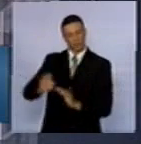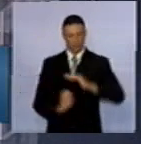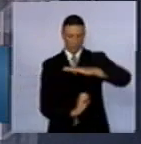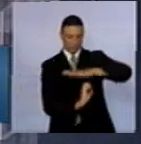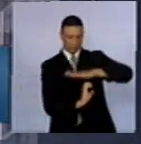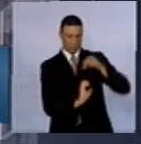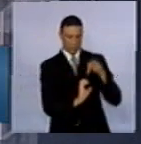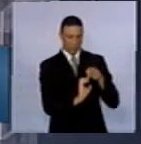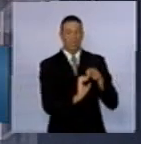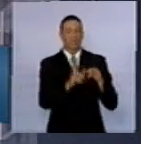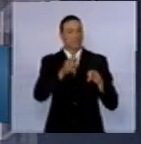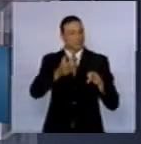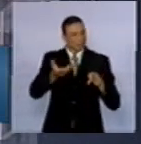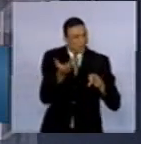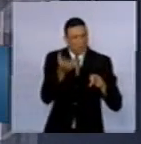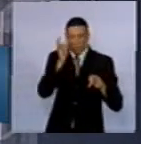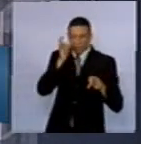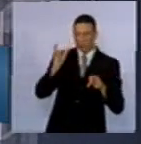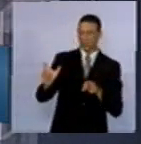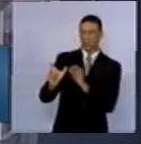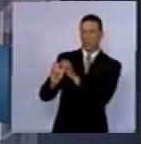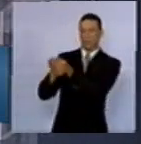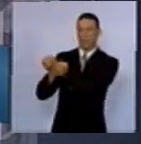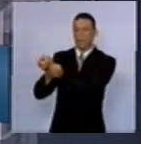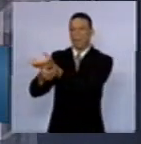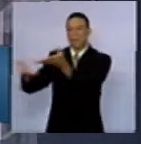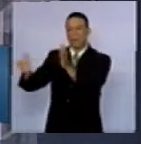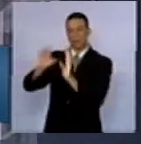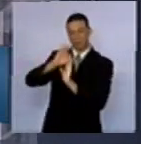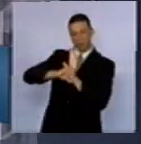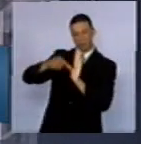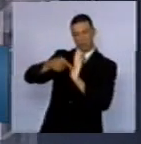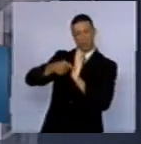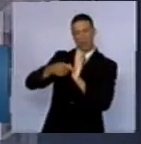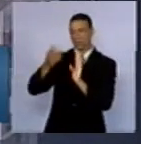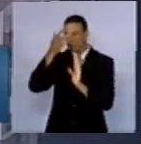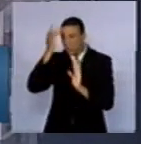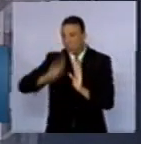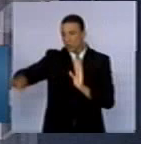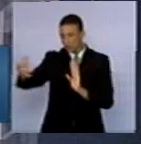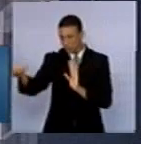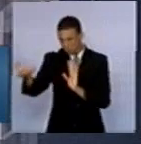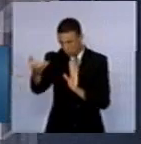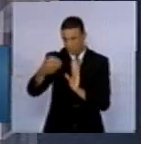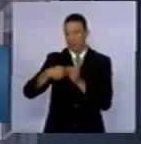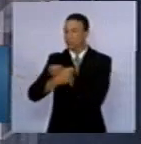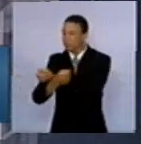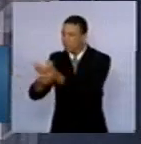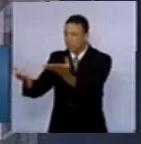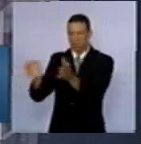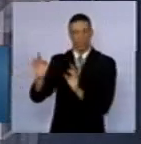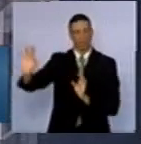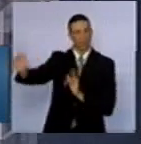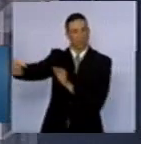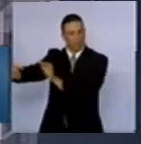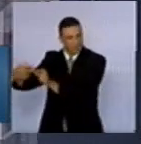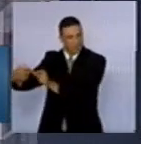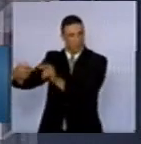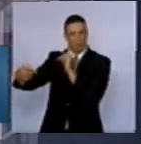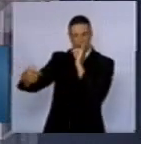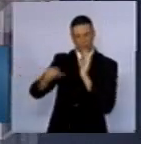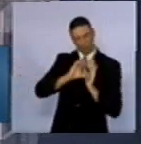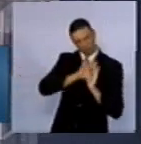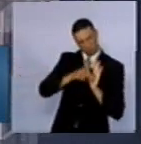tem o maior interesse em distribuir conteúdos que têm relevância para o consumidor. Portanto, o conteúdo que tem demanda, que